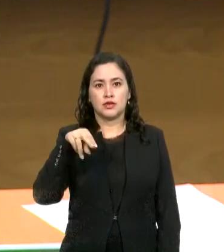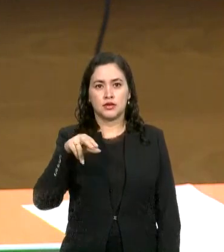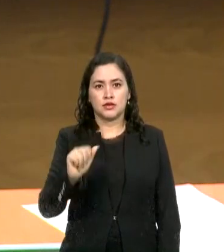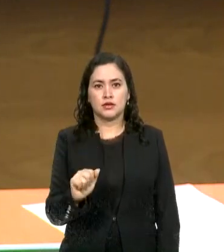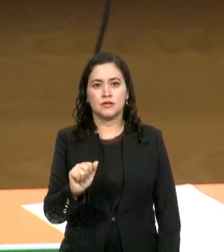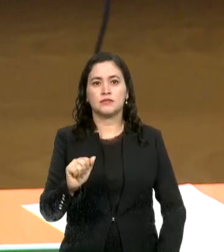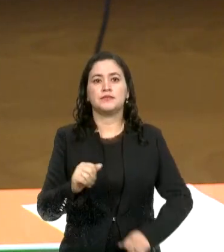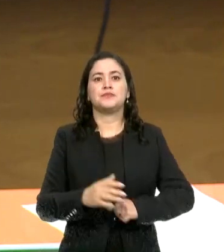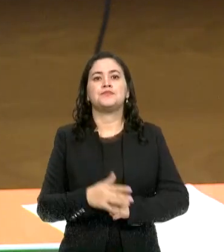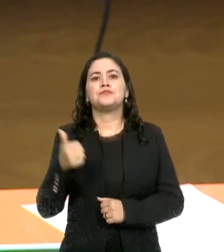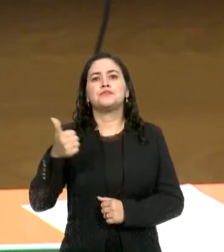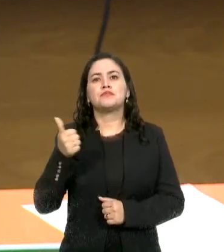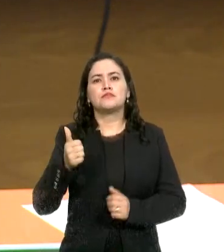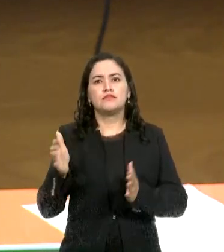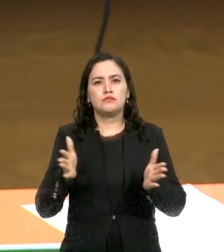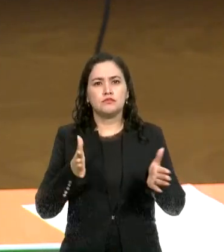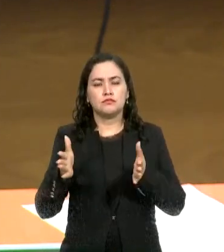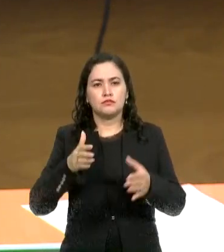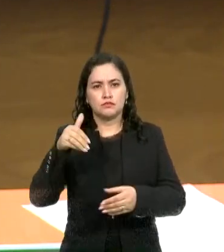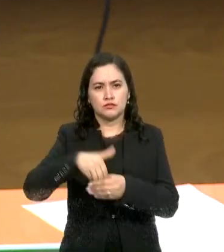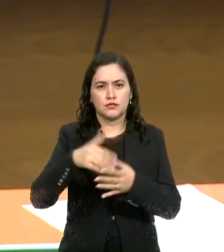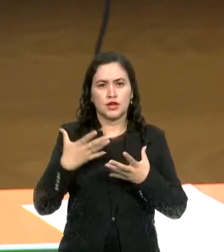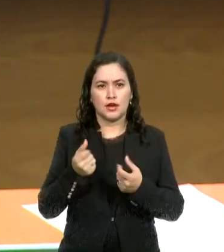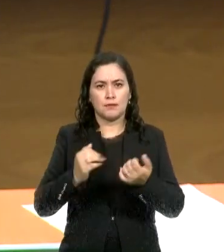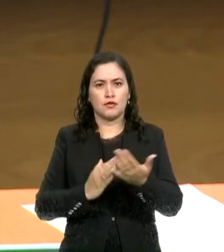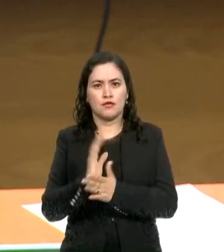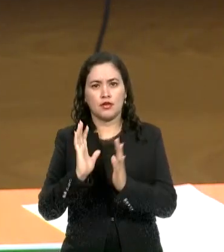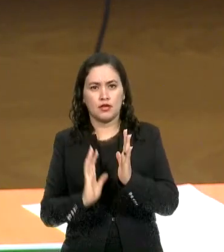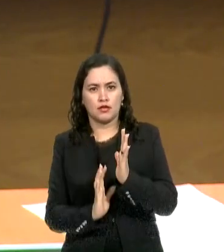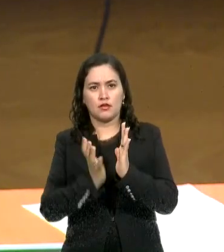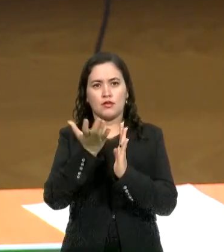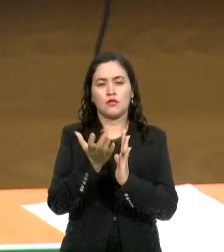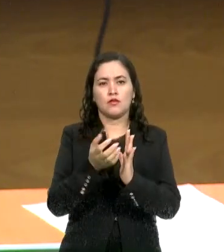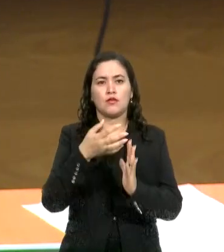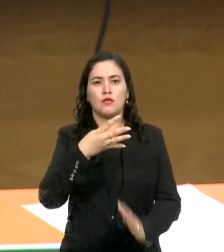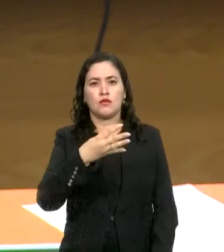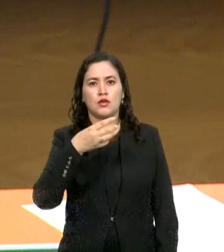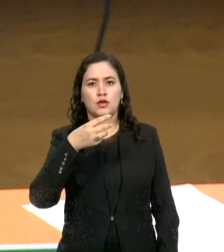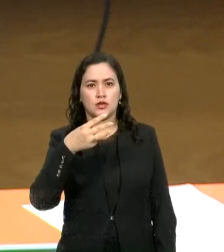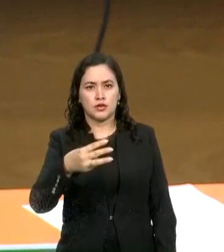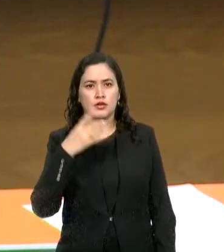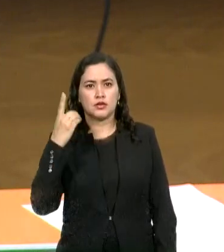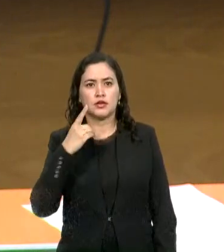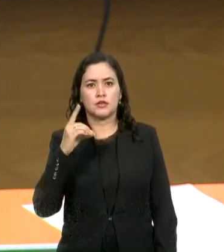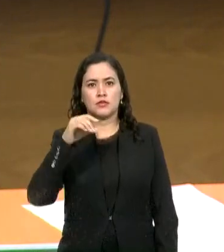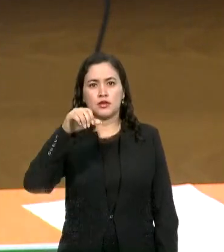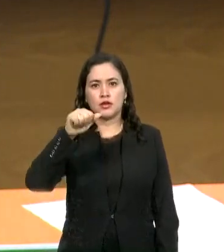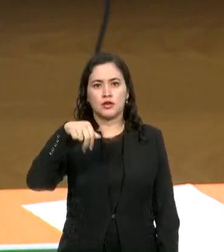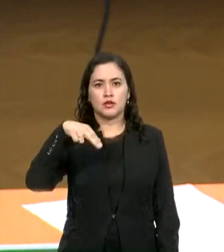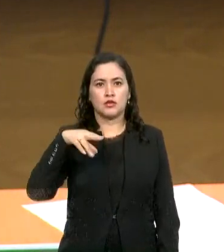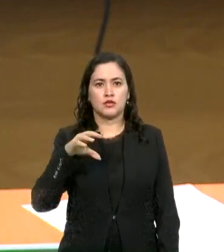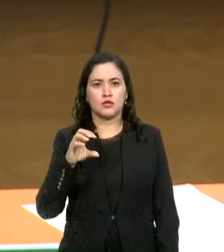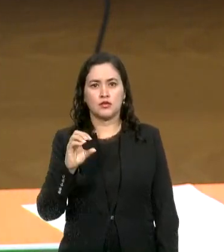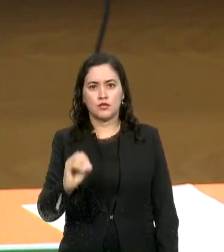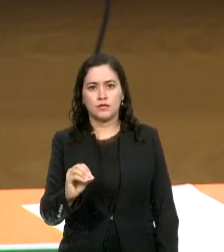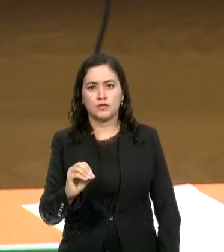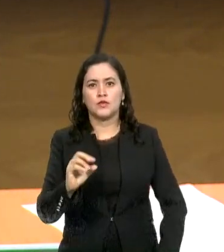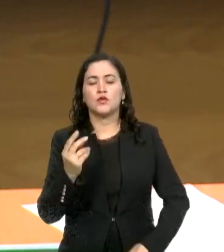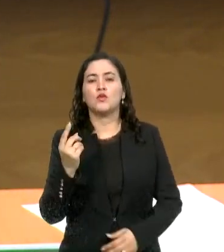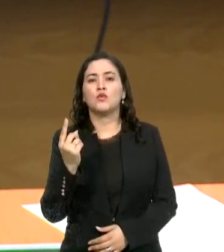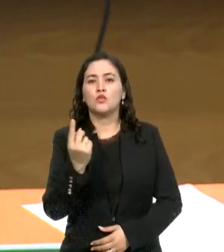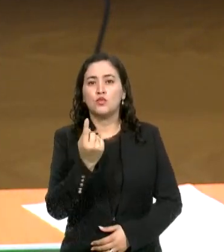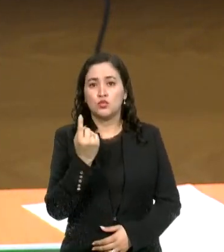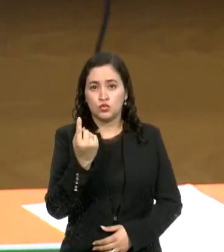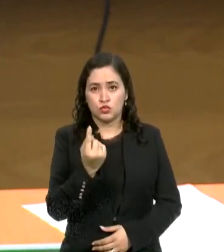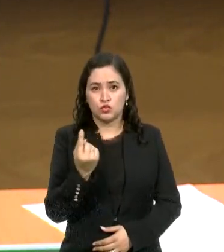projeto de lei 205/2021, deputada Micael Damasceno. Com parecer apresentado pela Comissão de Constituição, Justiça